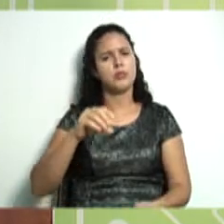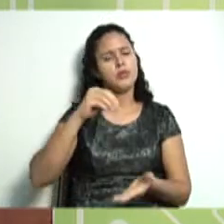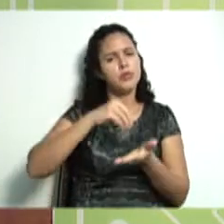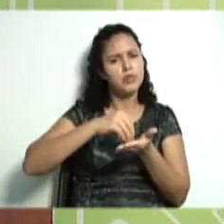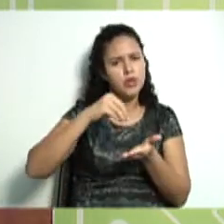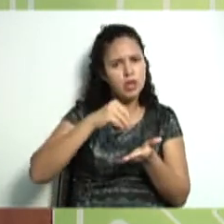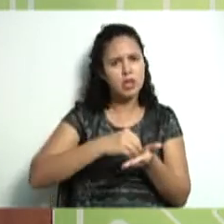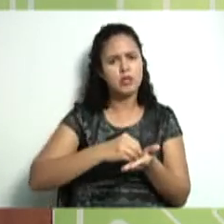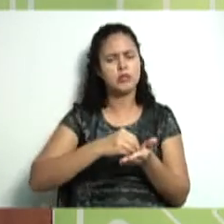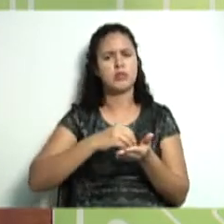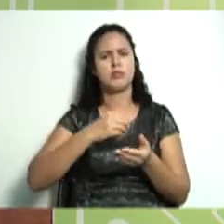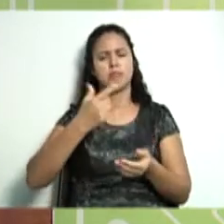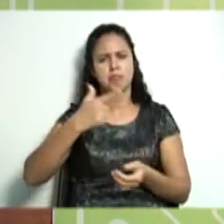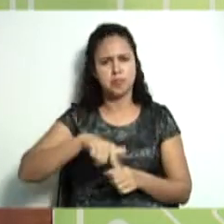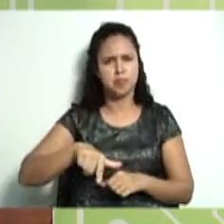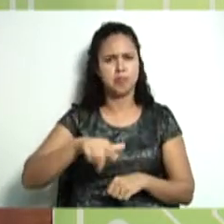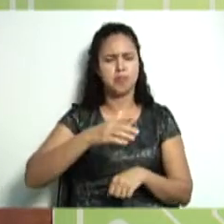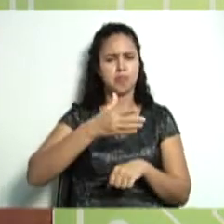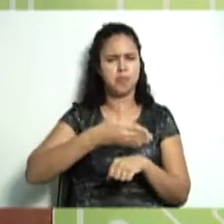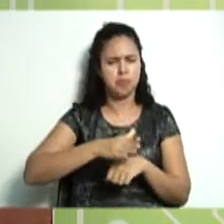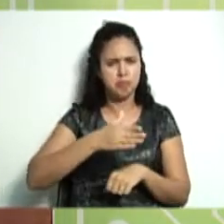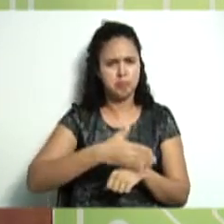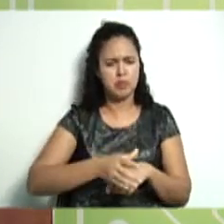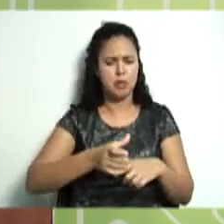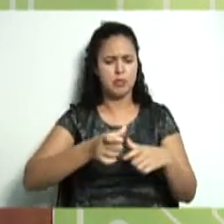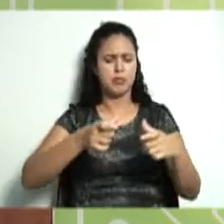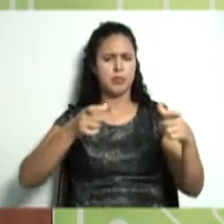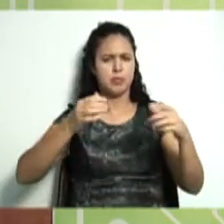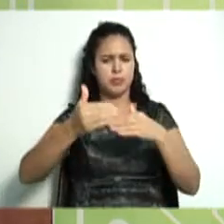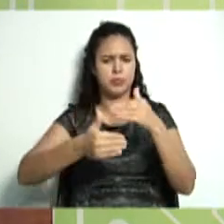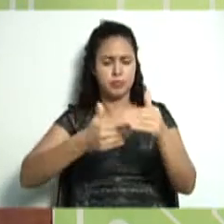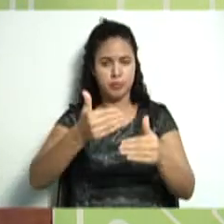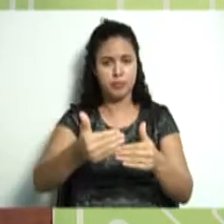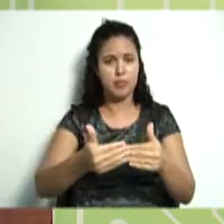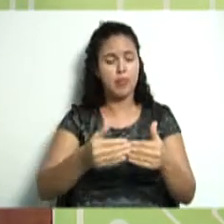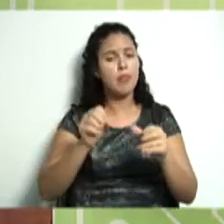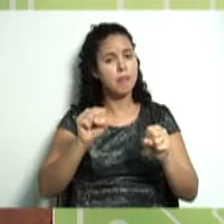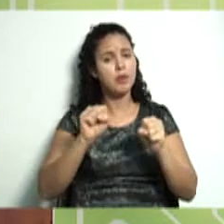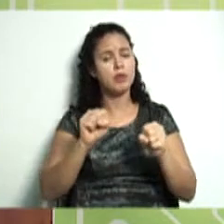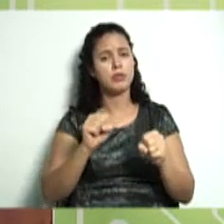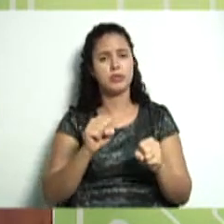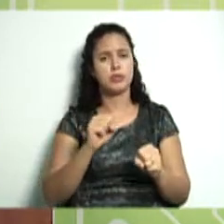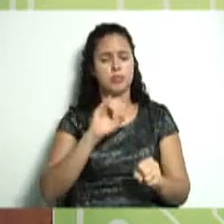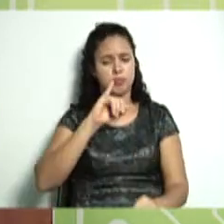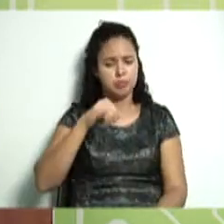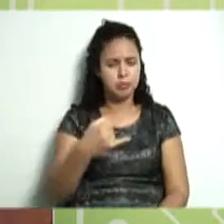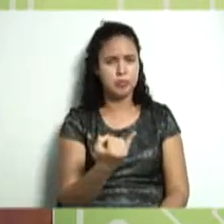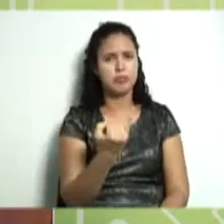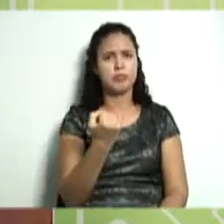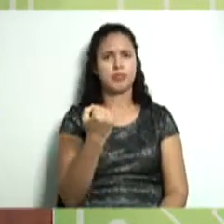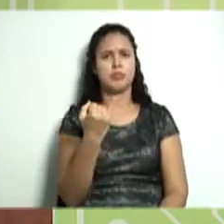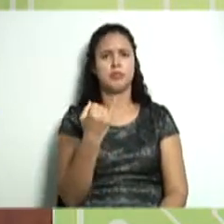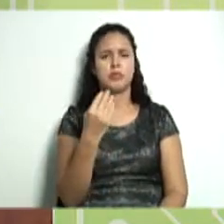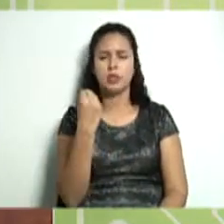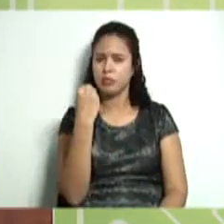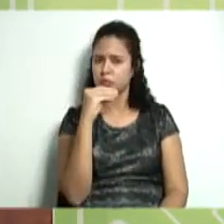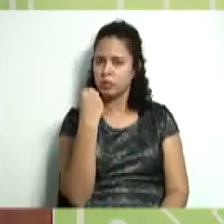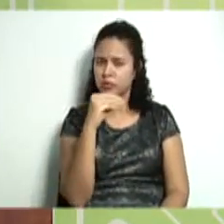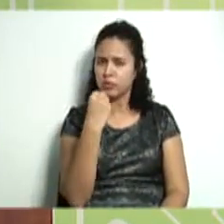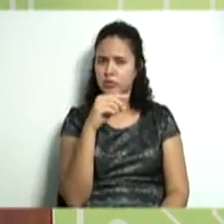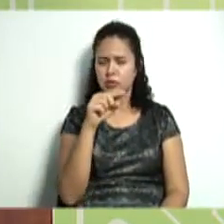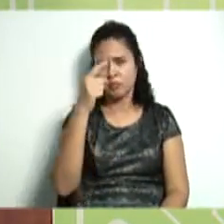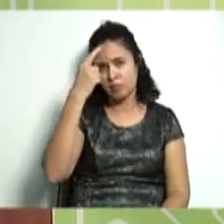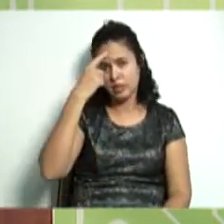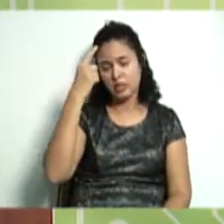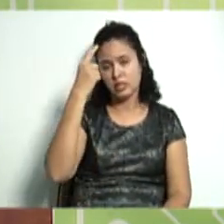tão praticados, não estão sendo tão desenvolvidos, talvez seja uma oportunidade de negócio para se pensar,